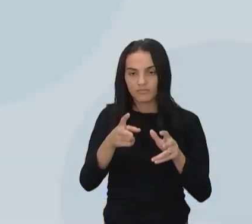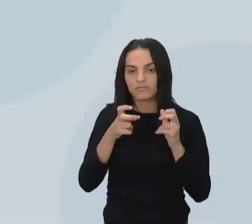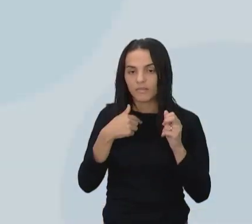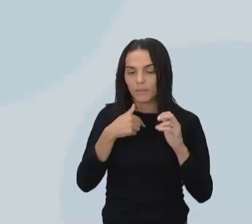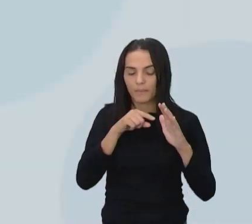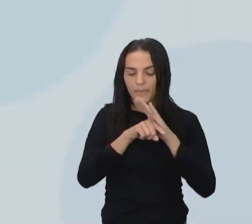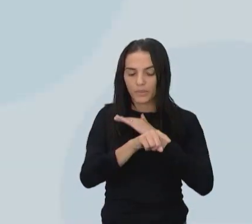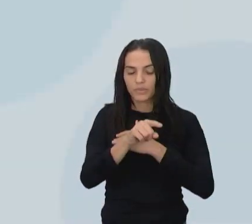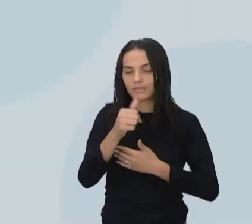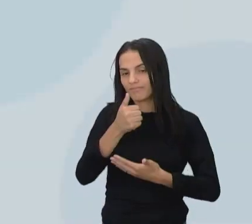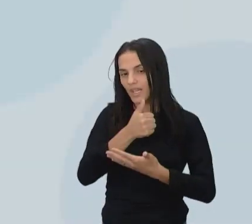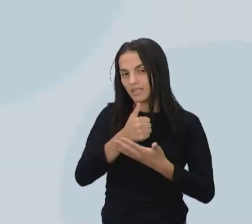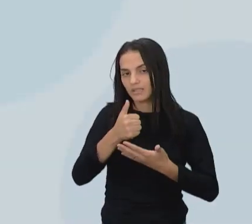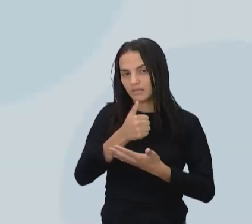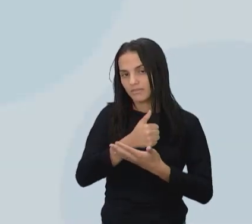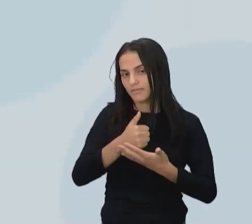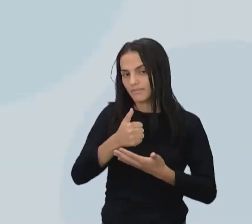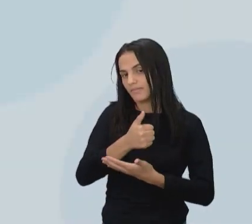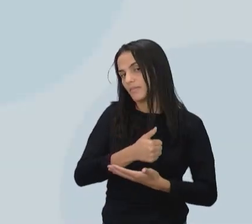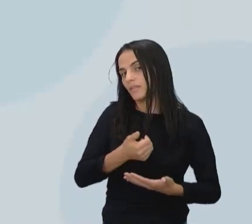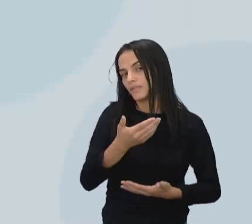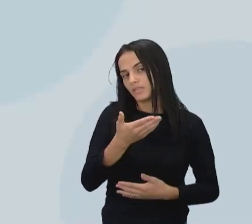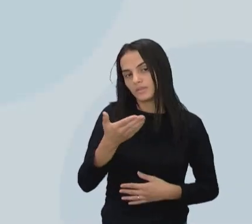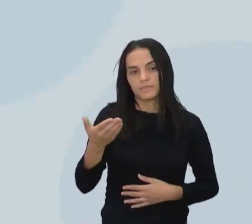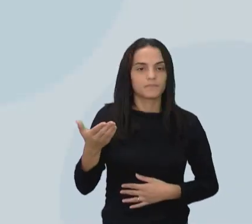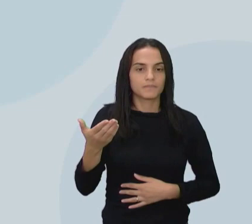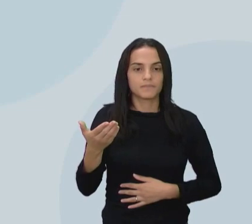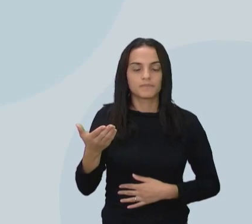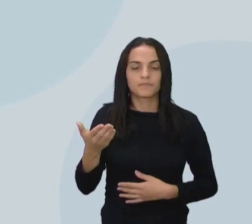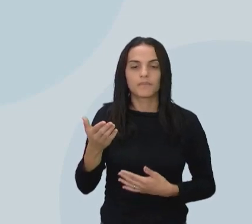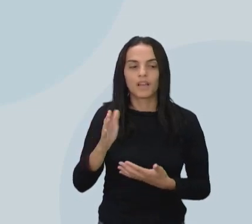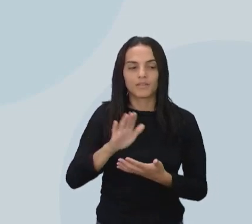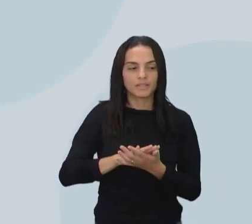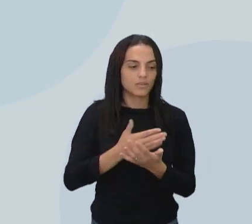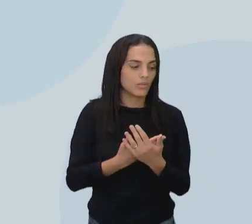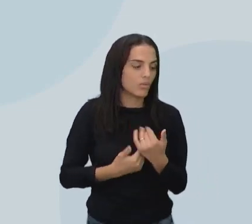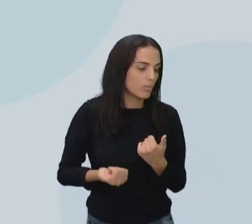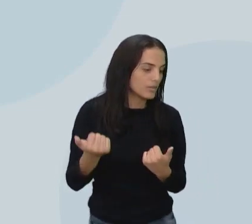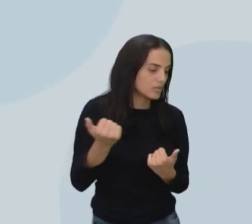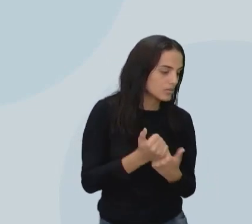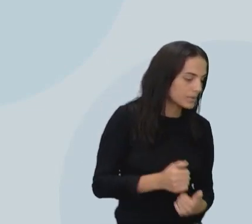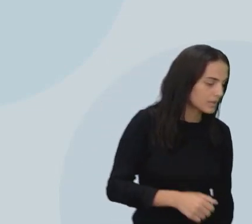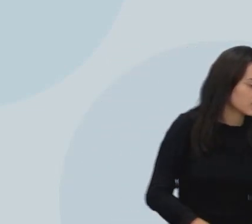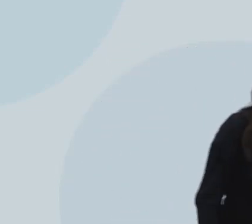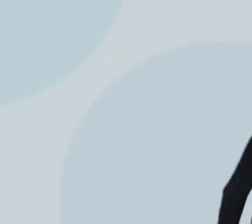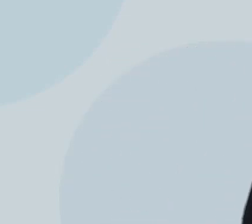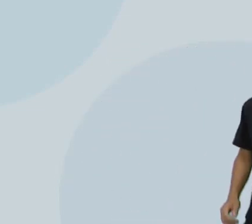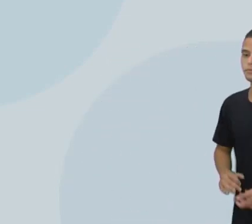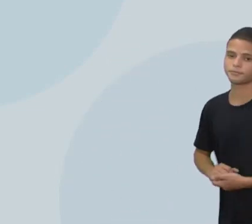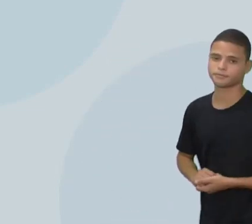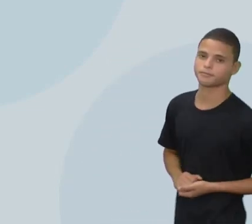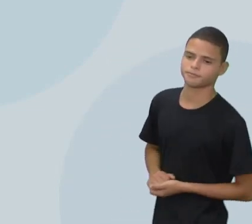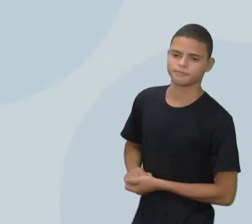uma perguntinha básica para vocês, olha lá. Para vocês, estudantes, e para a professora aqui, ó. Professora, quantos elementos químicos a gente pode